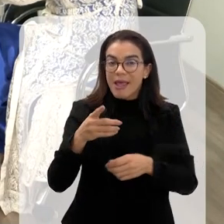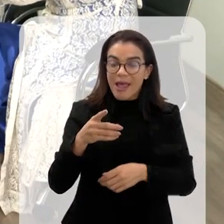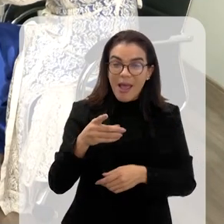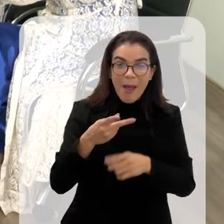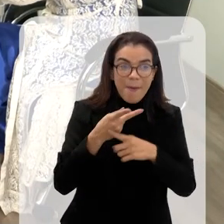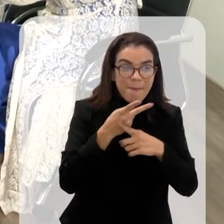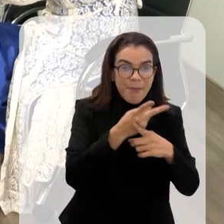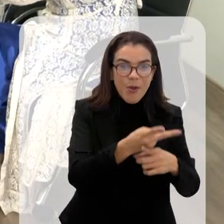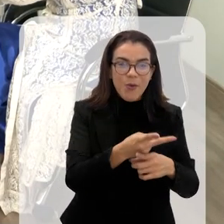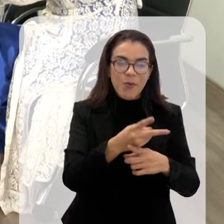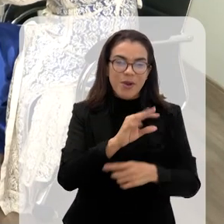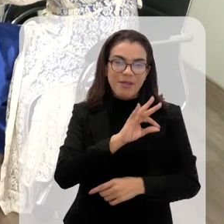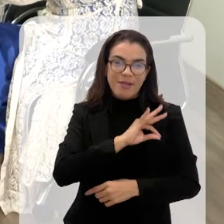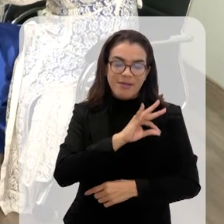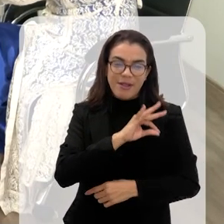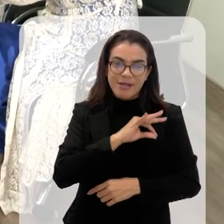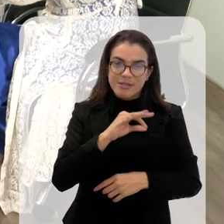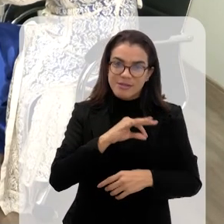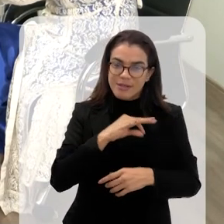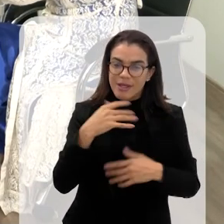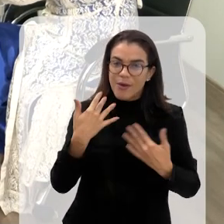nas delegacias é tamanha.